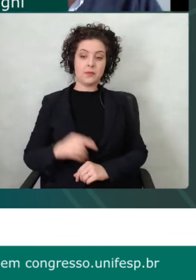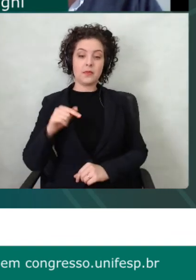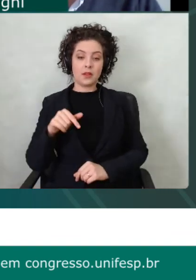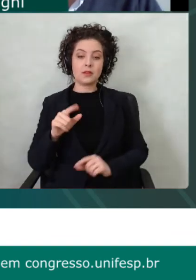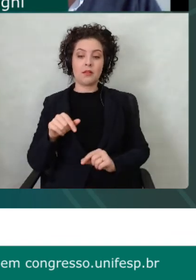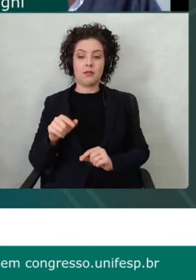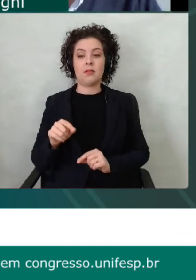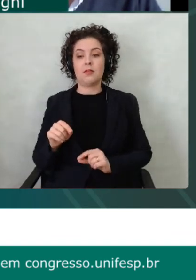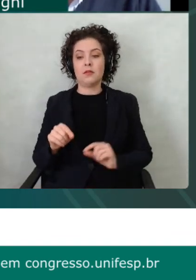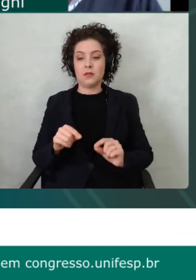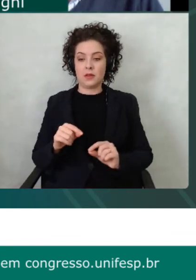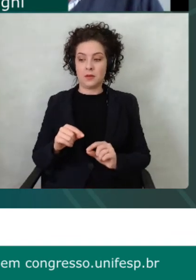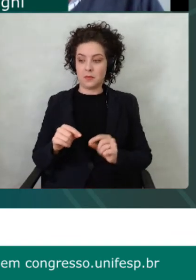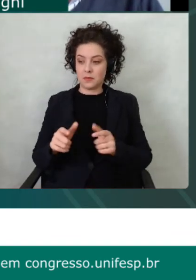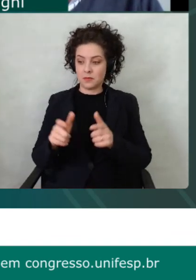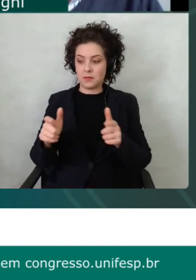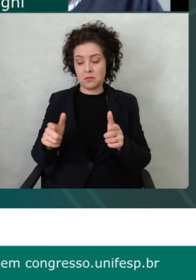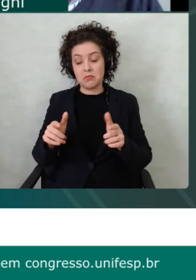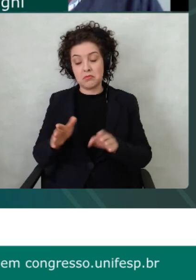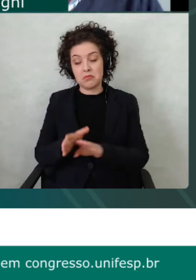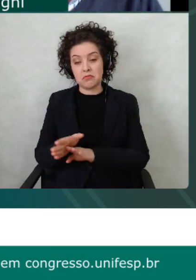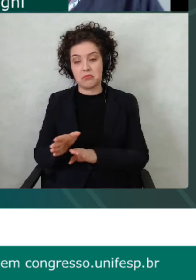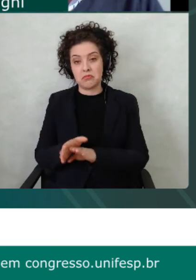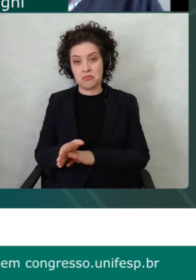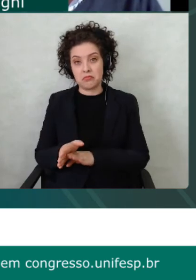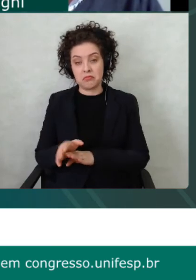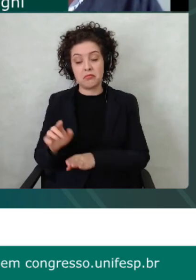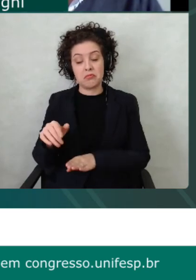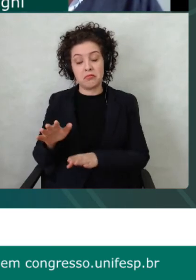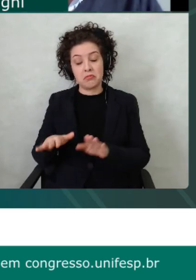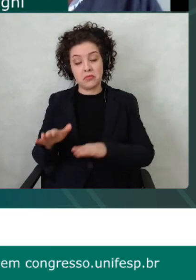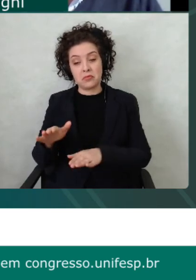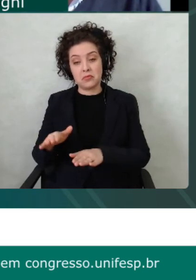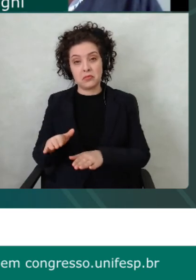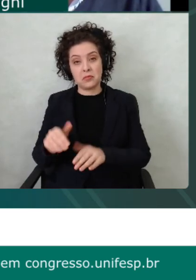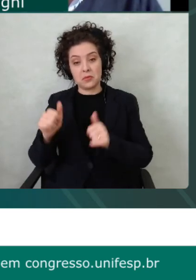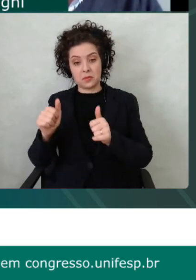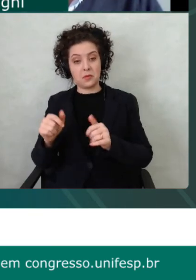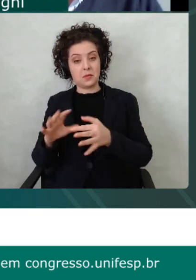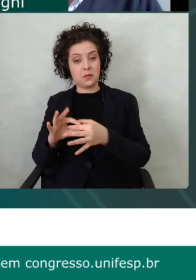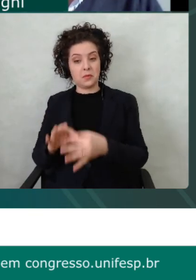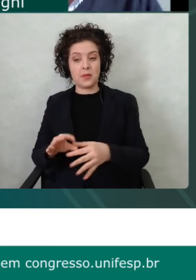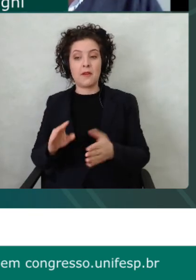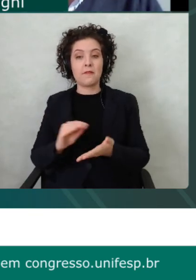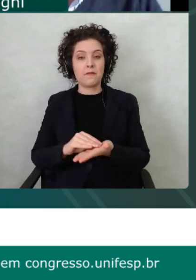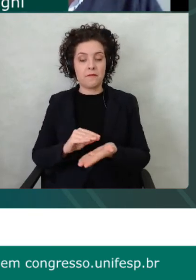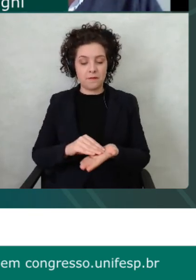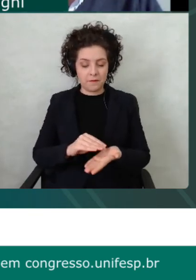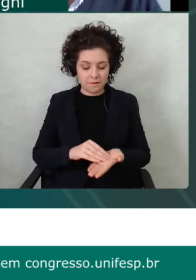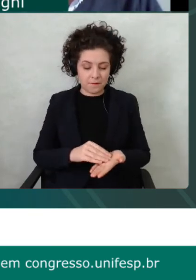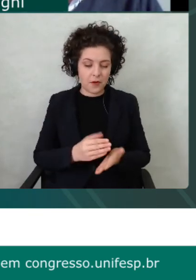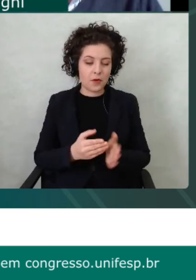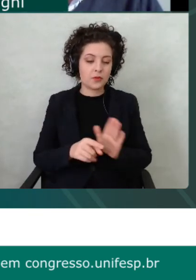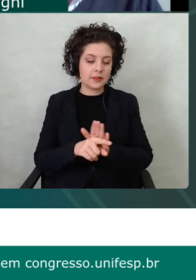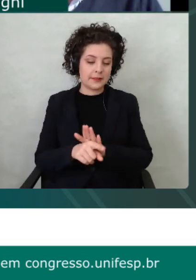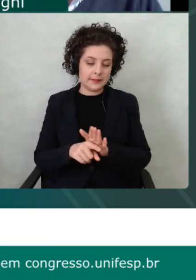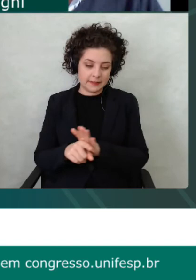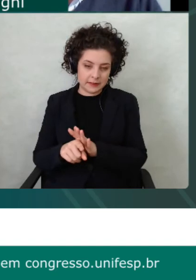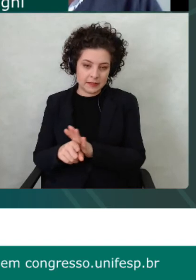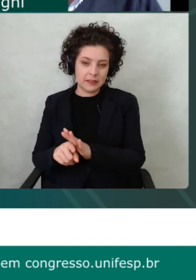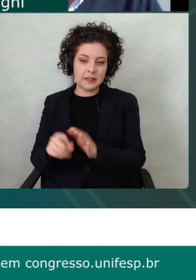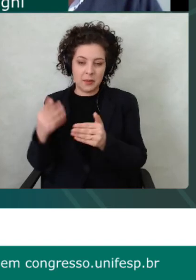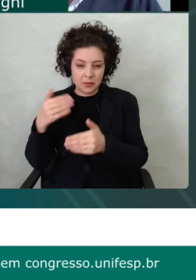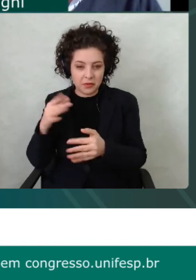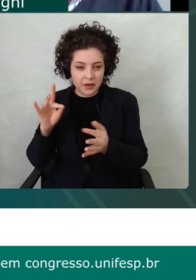seja a maior indicação. Agora, faltam estudos de fato para comprovar a eficiência